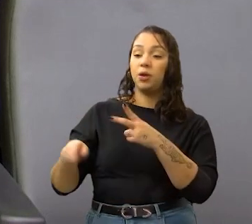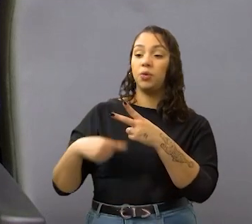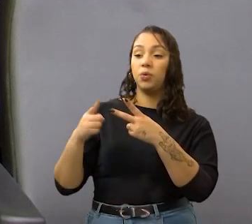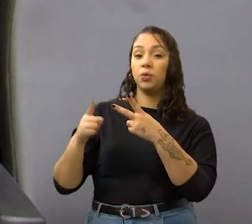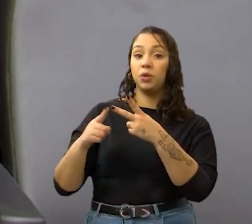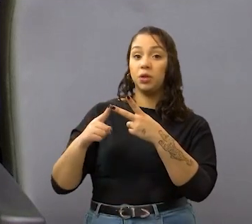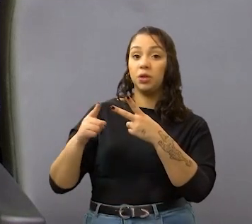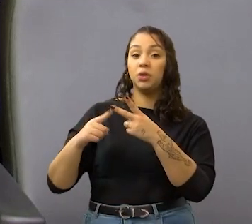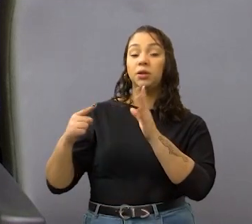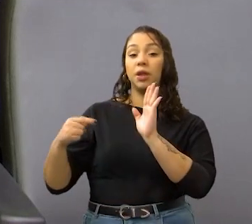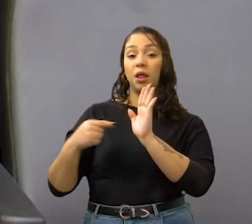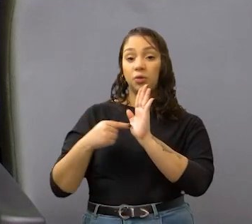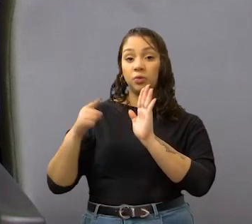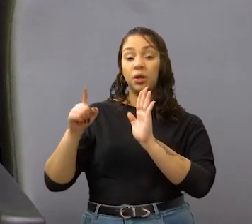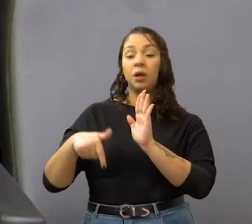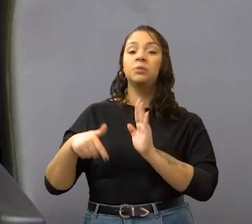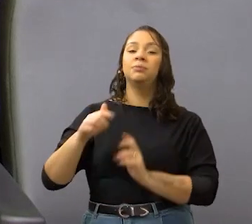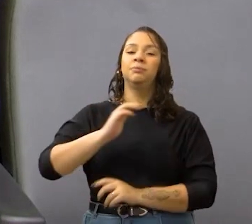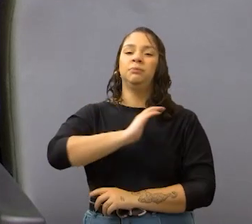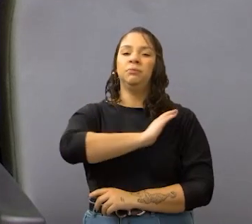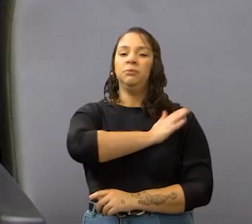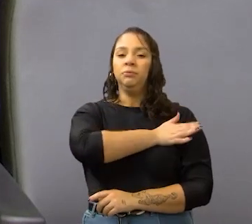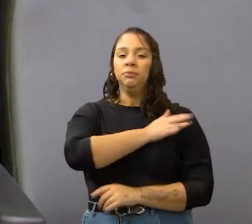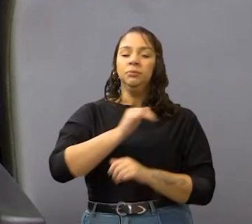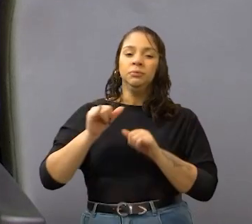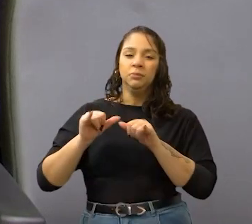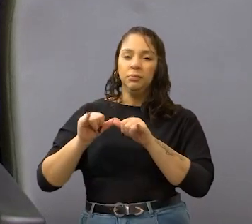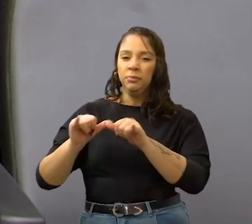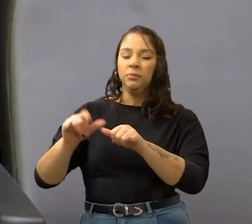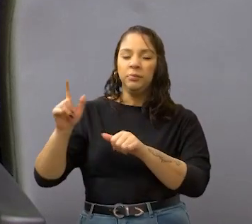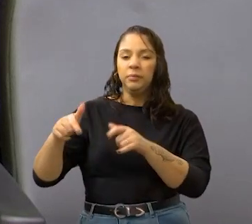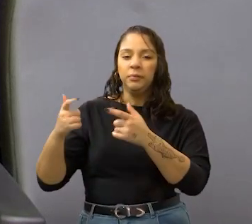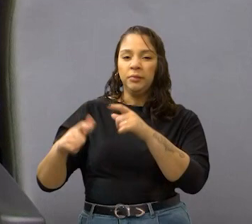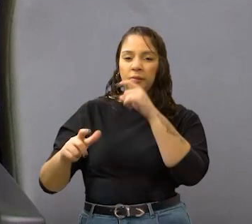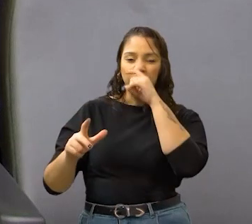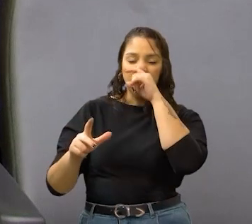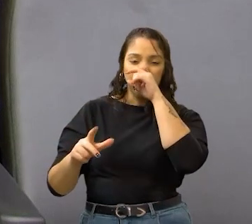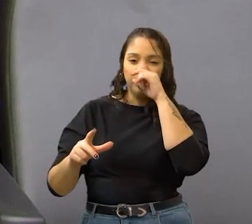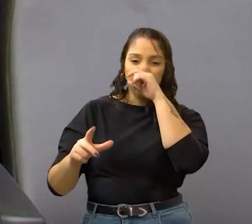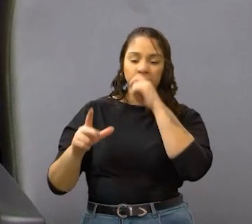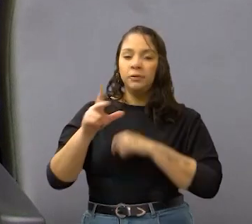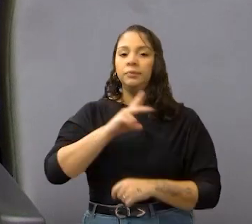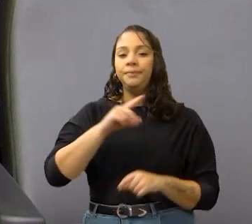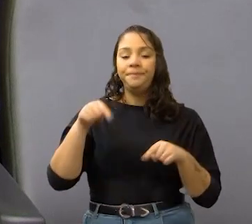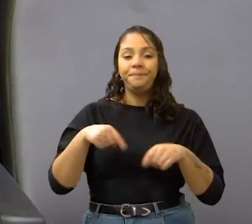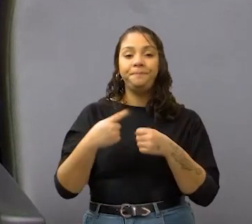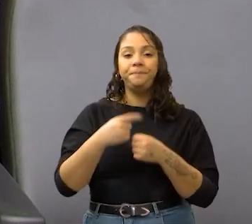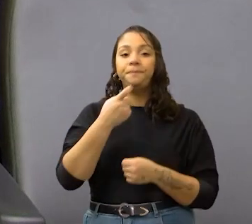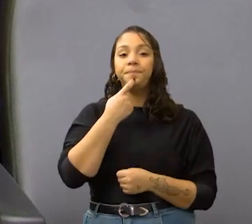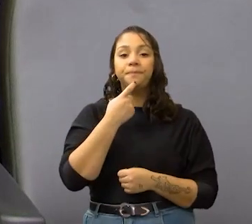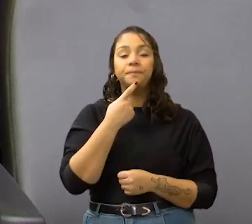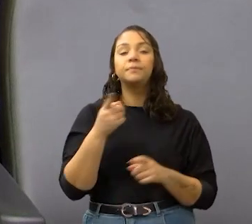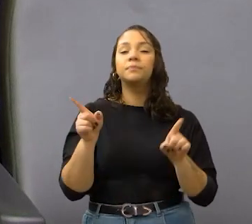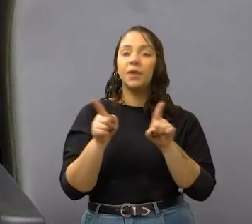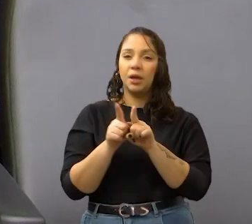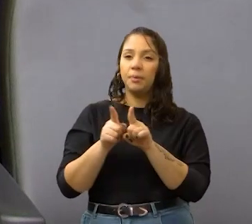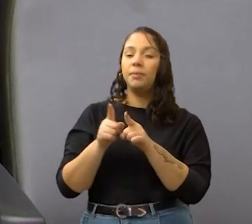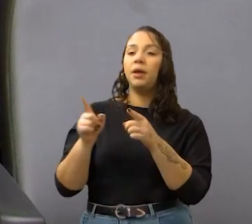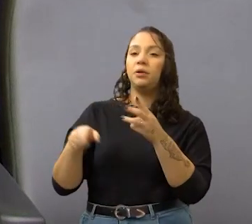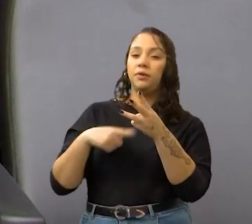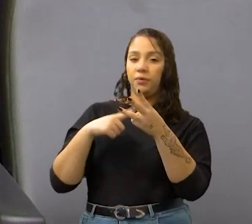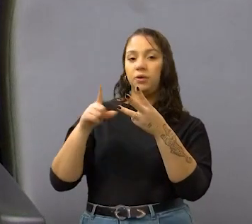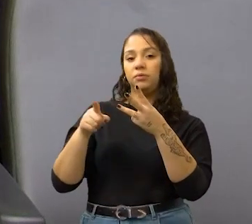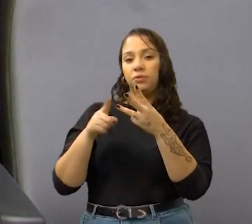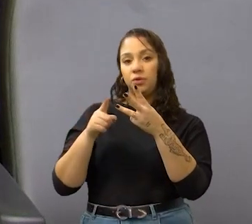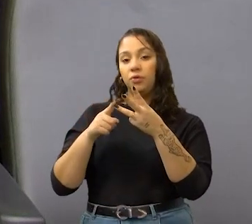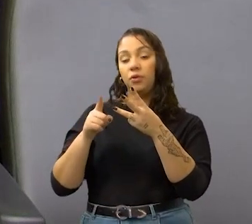uma denúncia de racismo em um mercado, em um lugar privado aqui da cidade de Campinas. Você citou